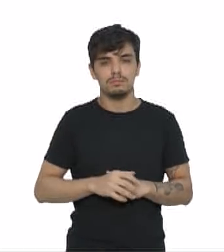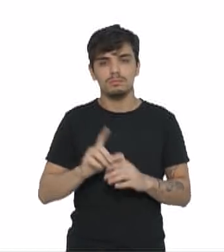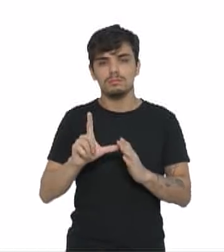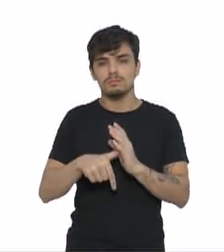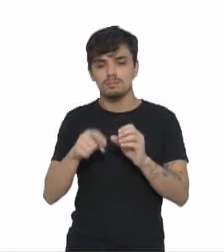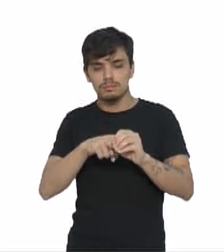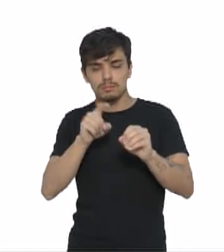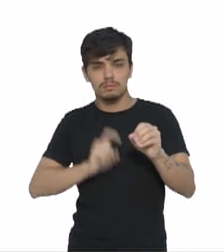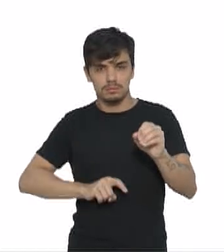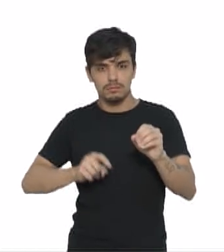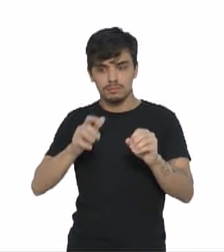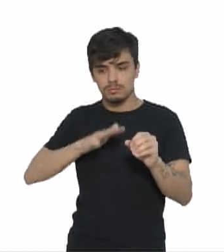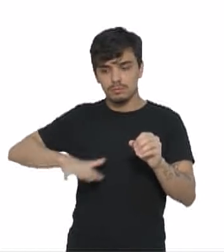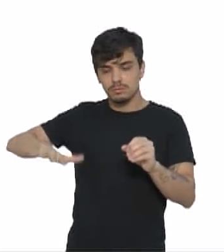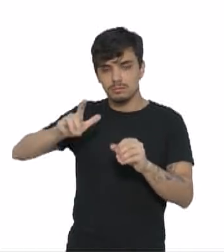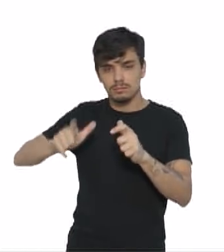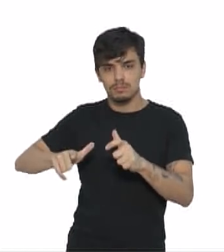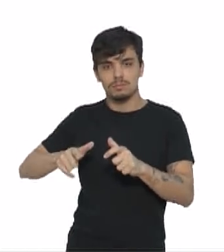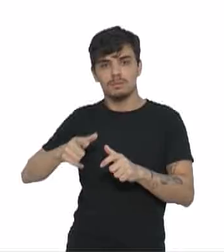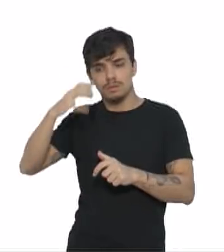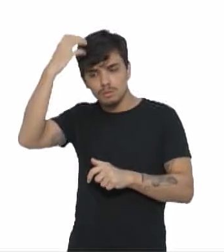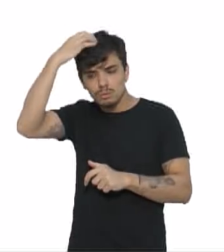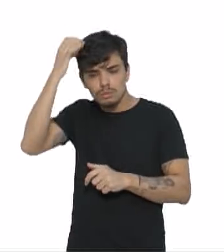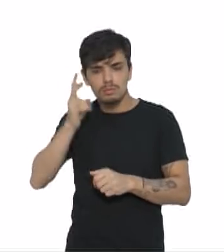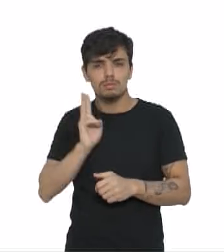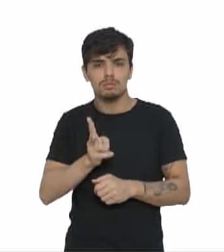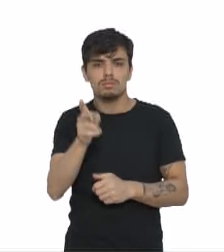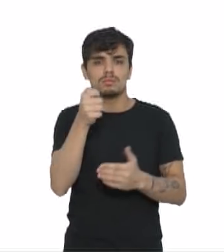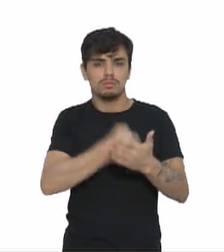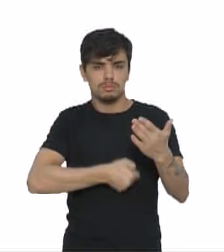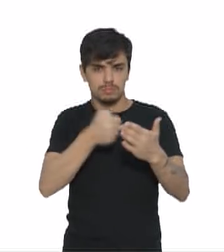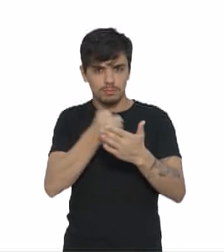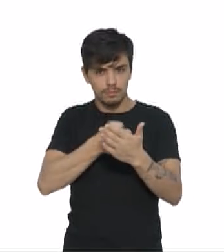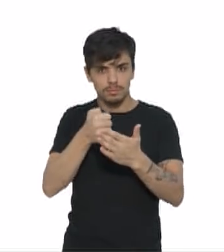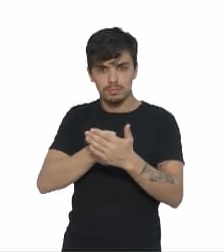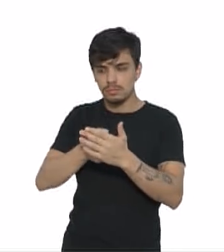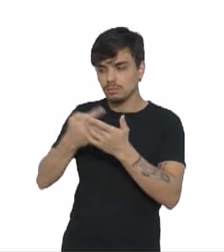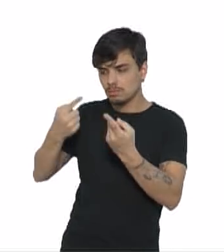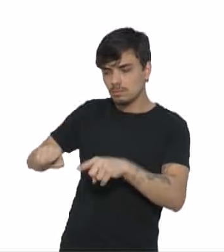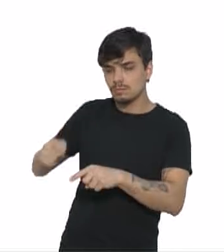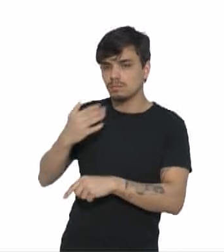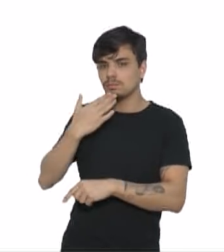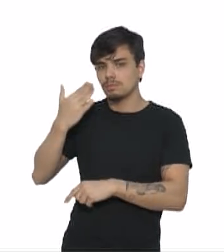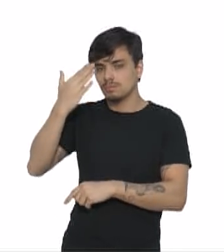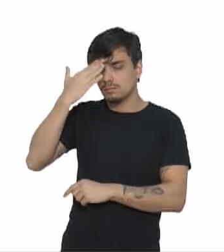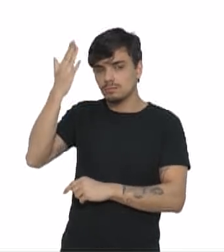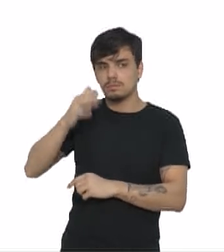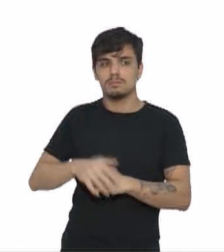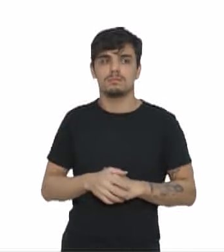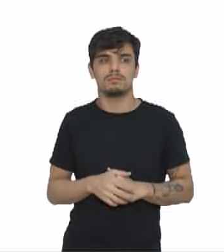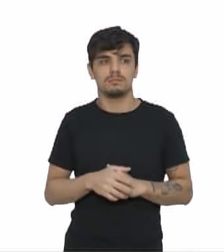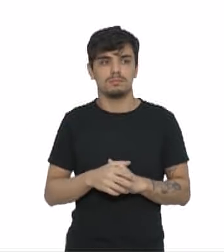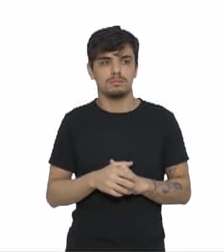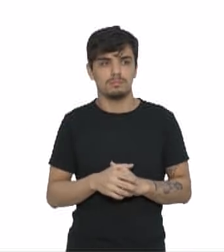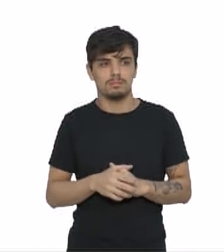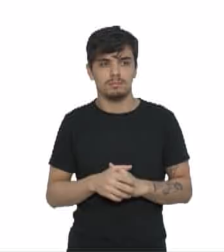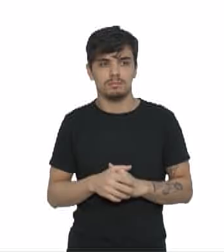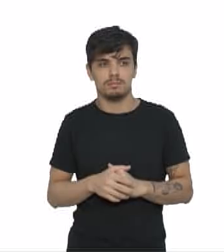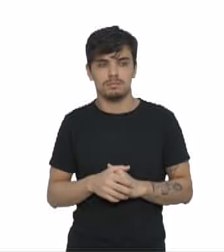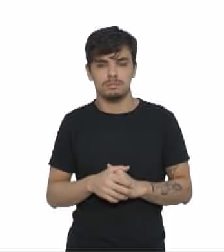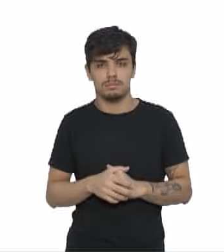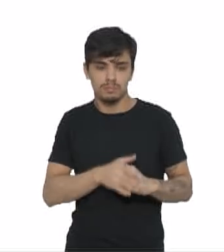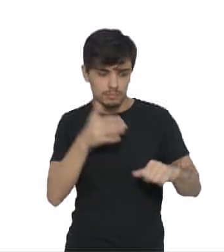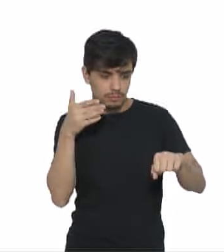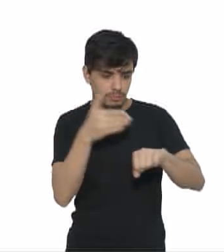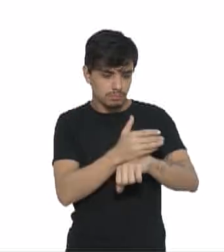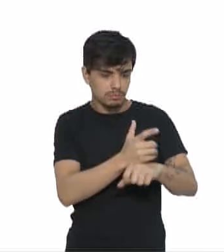Portucalense, os reis dessa dinastia continuaram lutando contra os árabes em 1249. Incorporaram as terras do